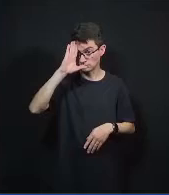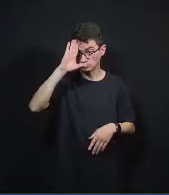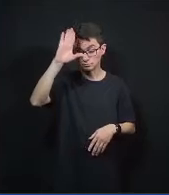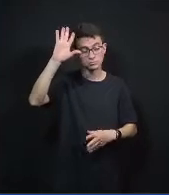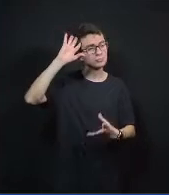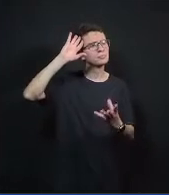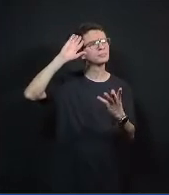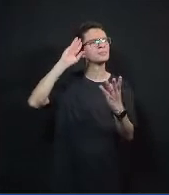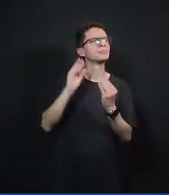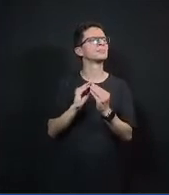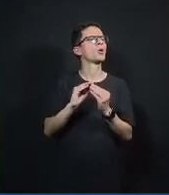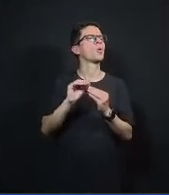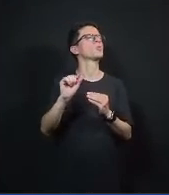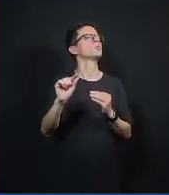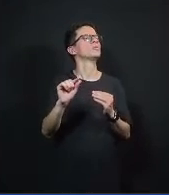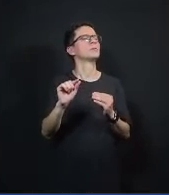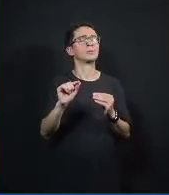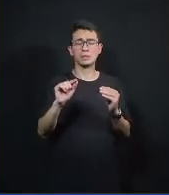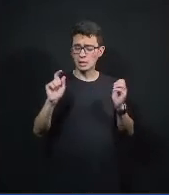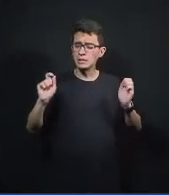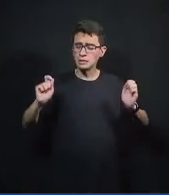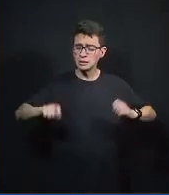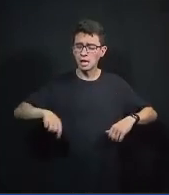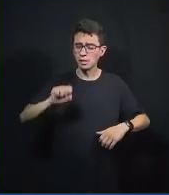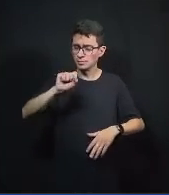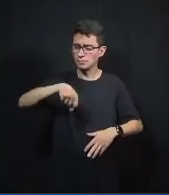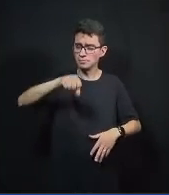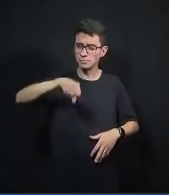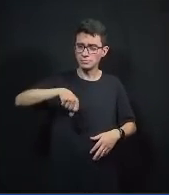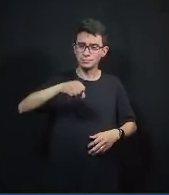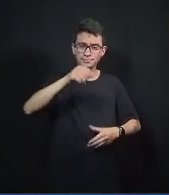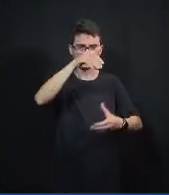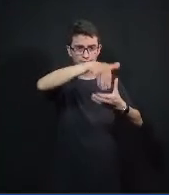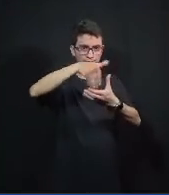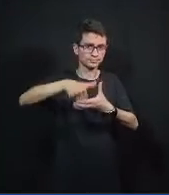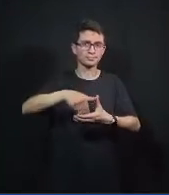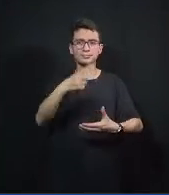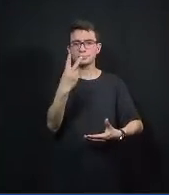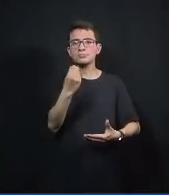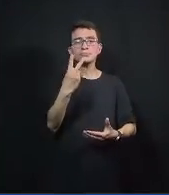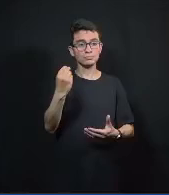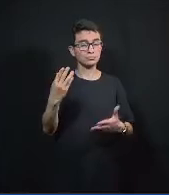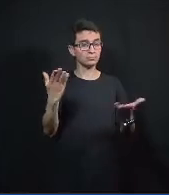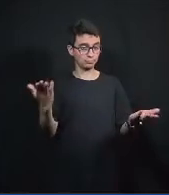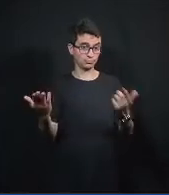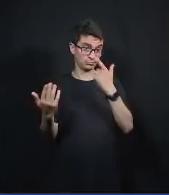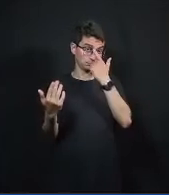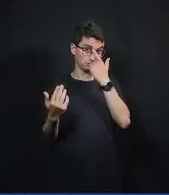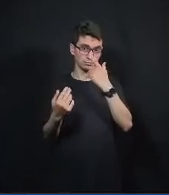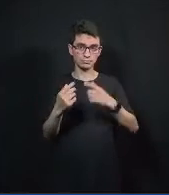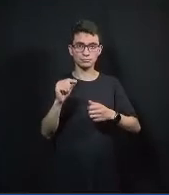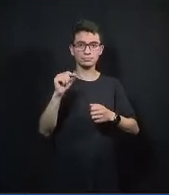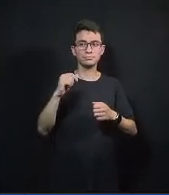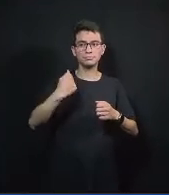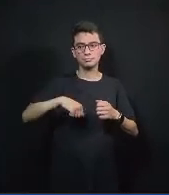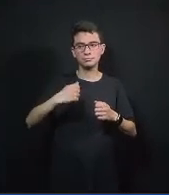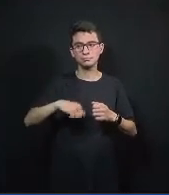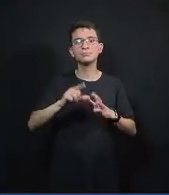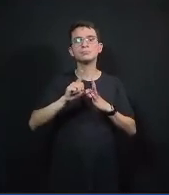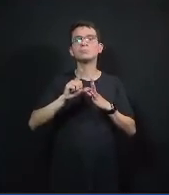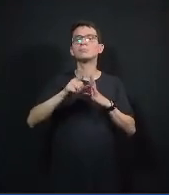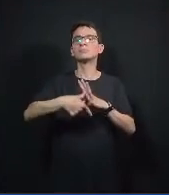de que seria possível manter as eleições municipais em 2020. No entanto, a sua realização deveria ser postergada para